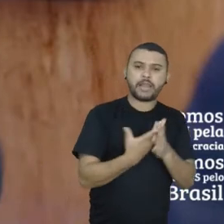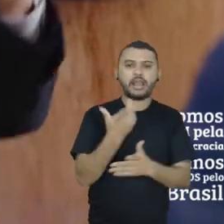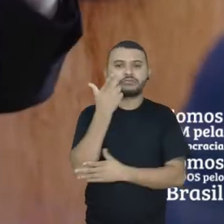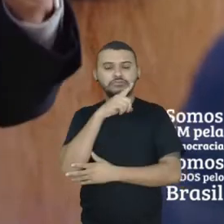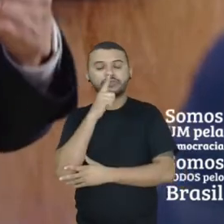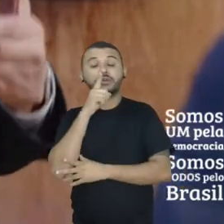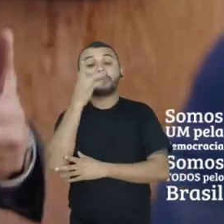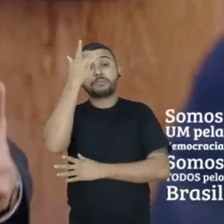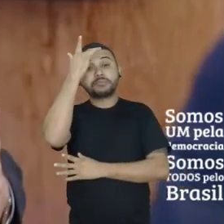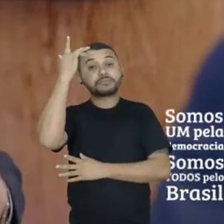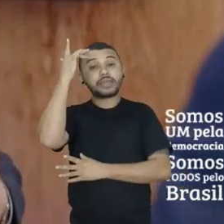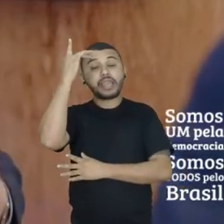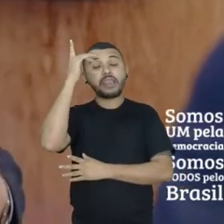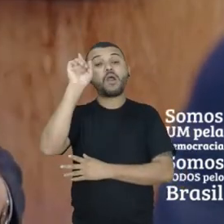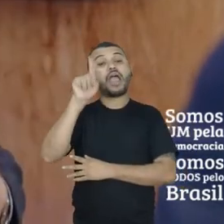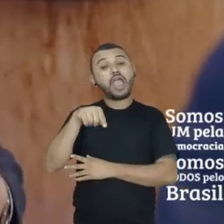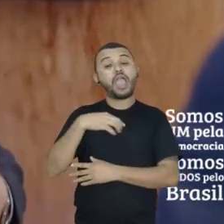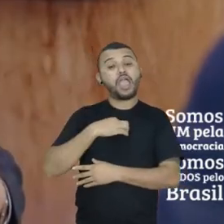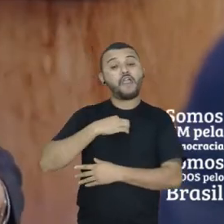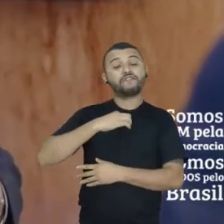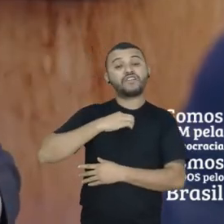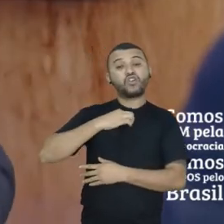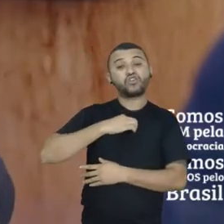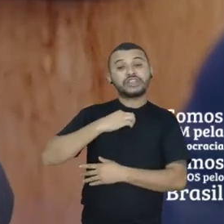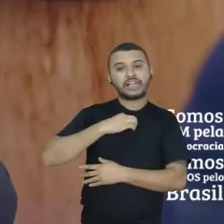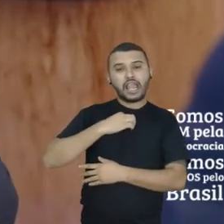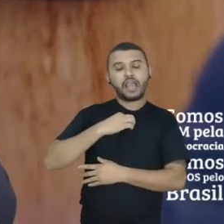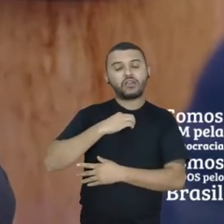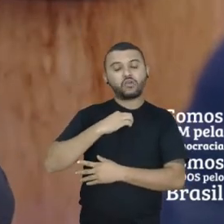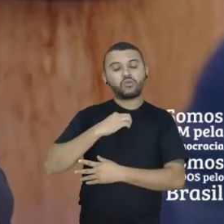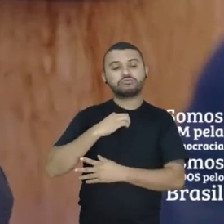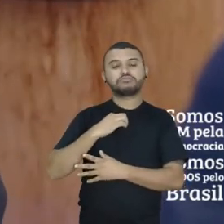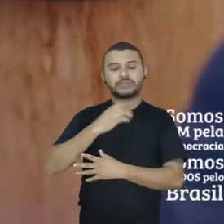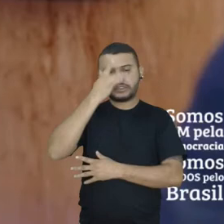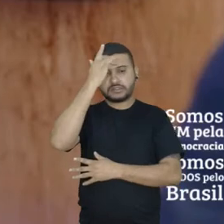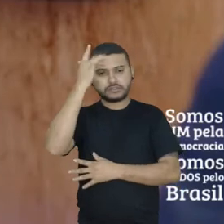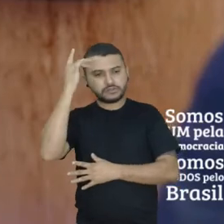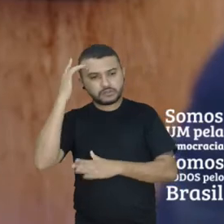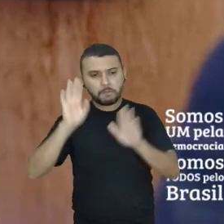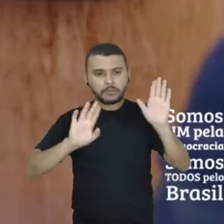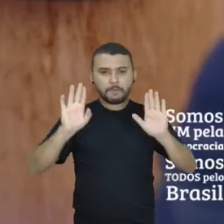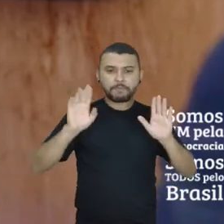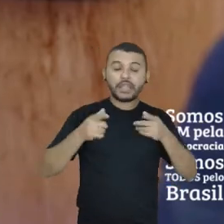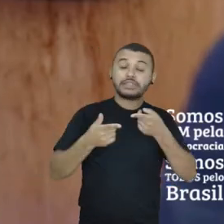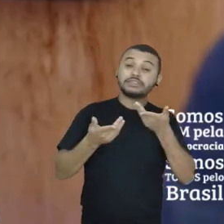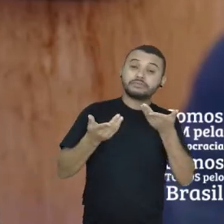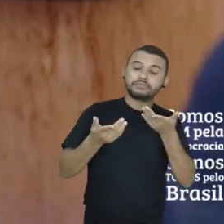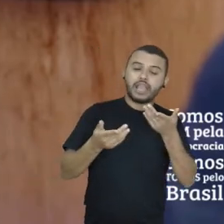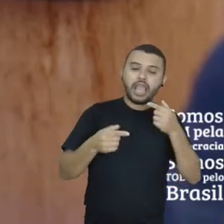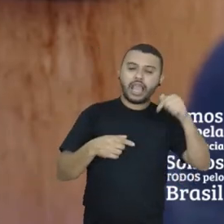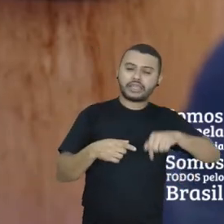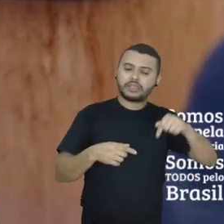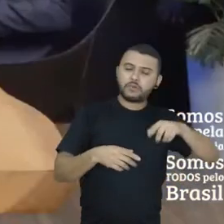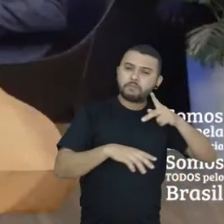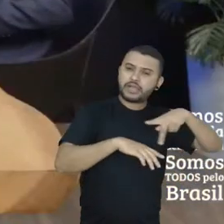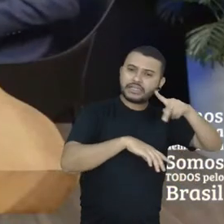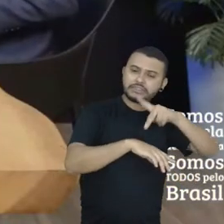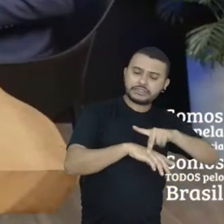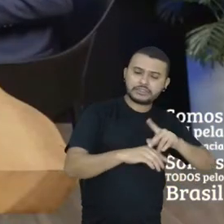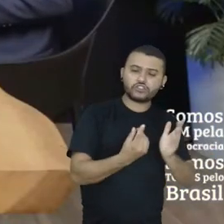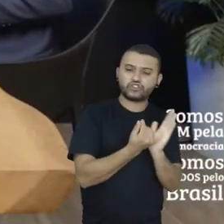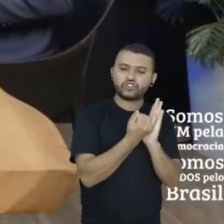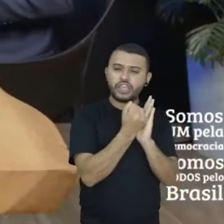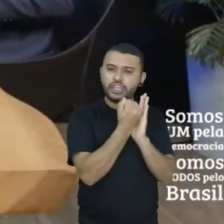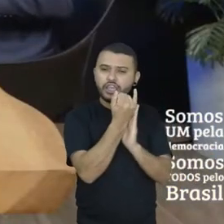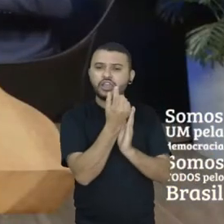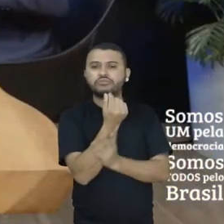voluntarismo. Precisa ter uma agenda de competitividade, simplificação tributária. Isso aqui é o país dos impostos.